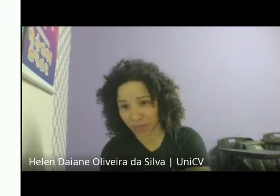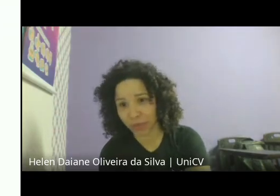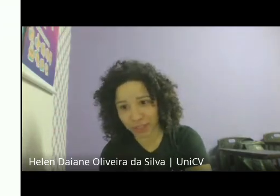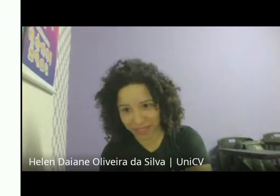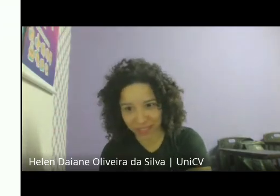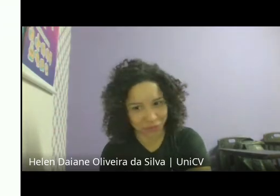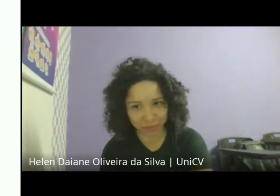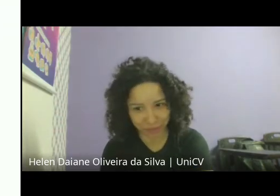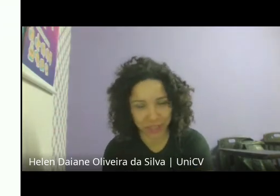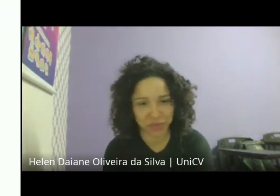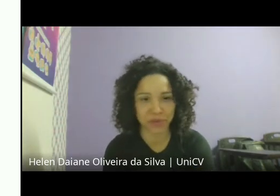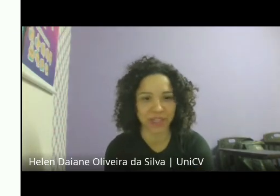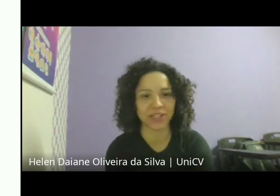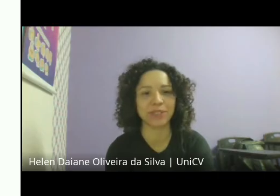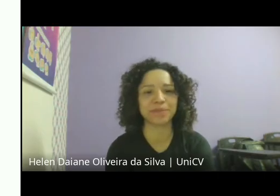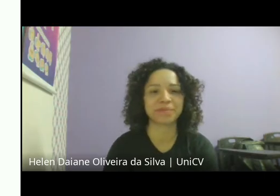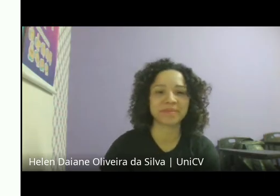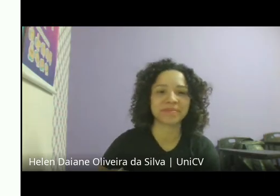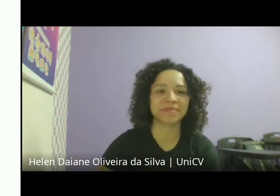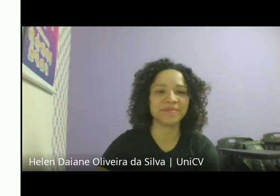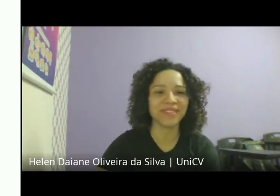já é naturalmente expressivo não vai ter dificuldade.